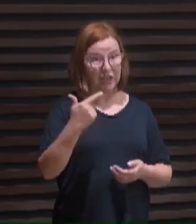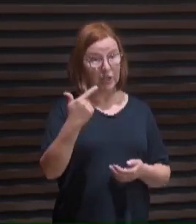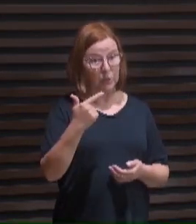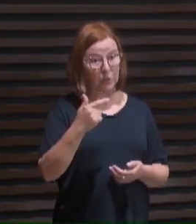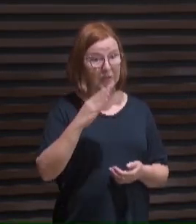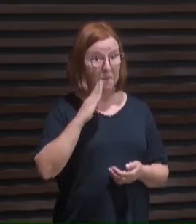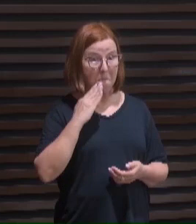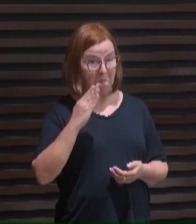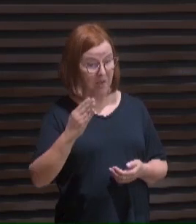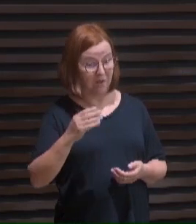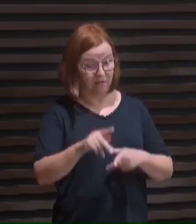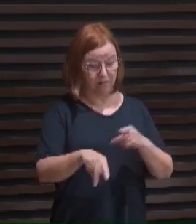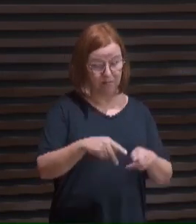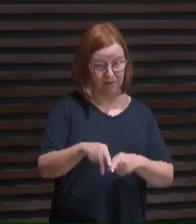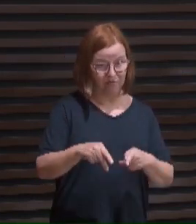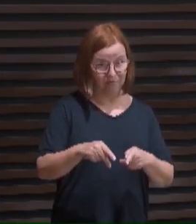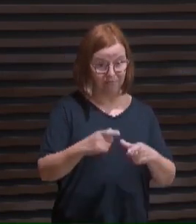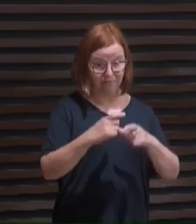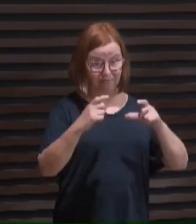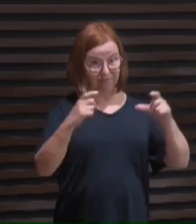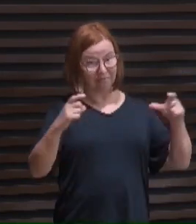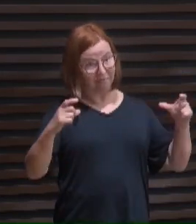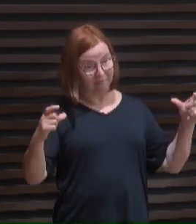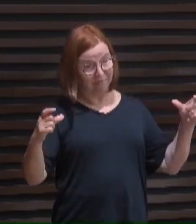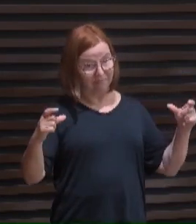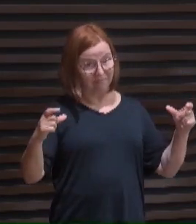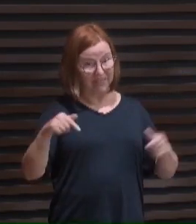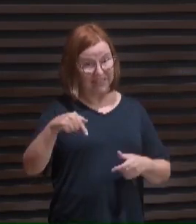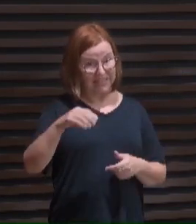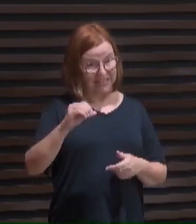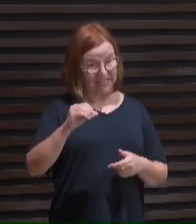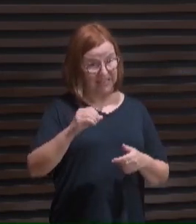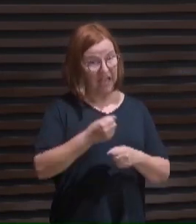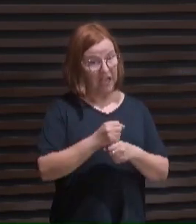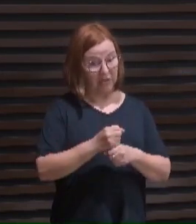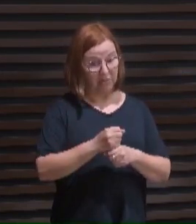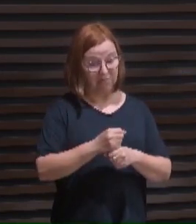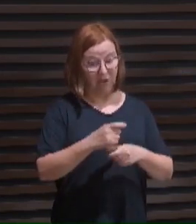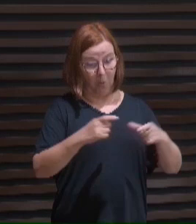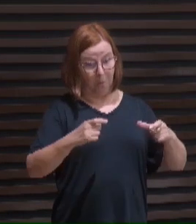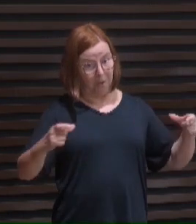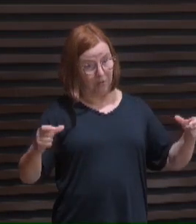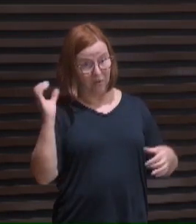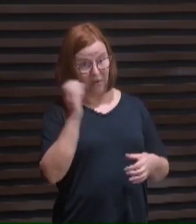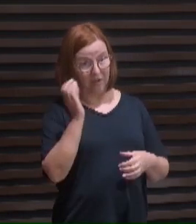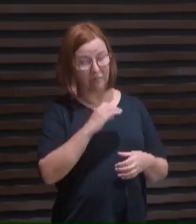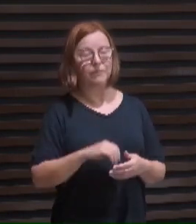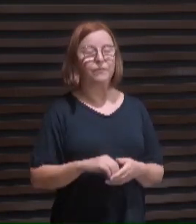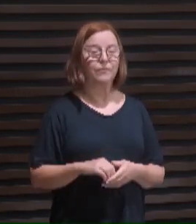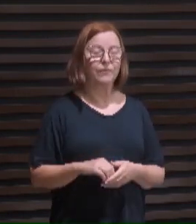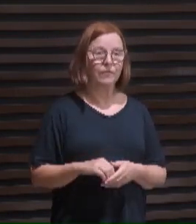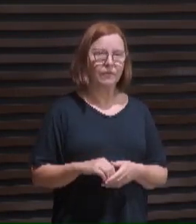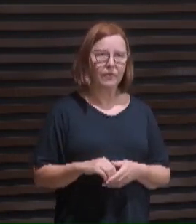E cresceu, dobrou em 70 anos. E diz, de 1930 até